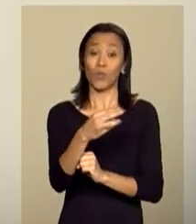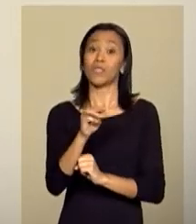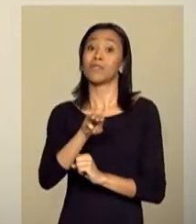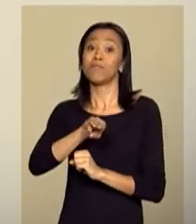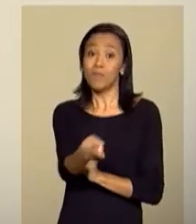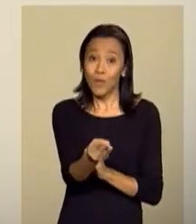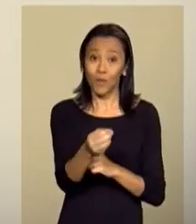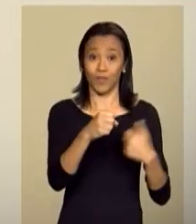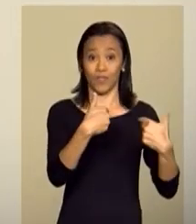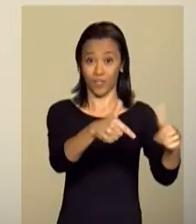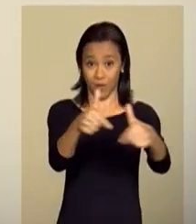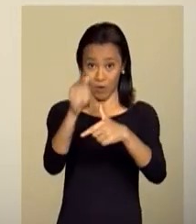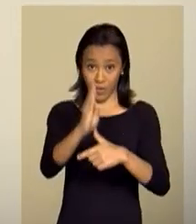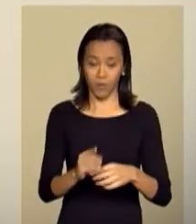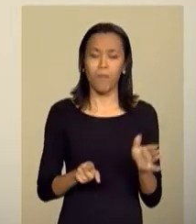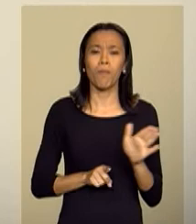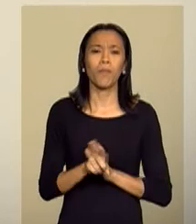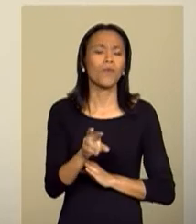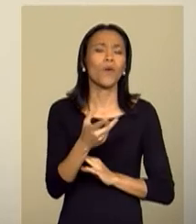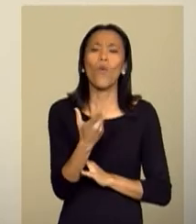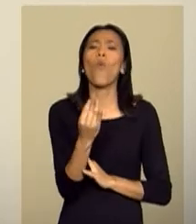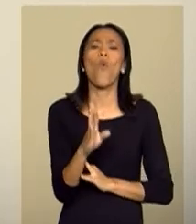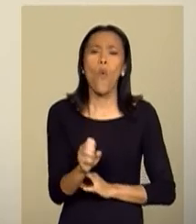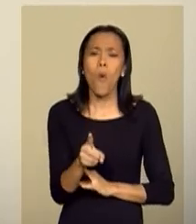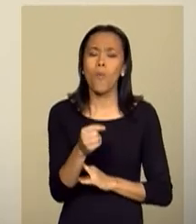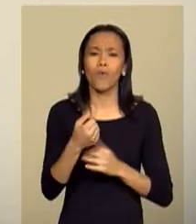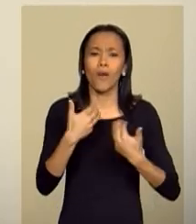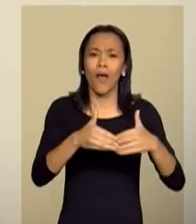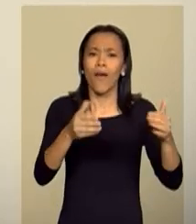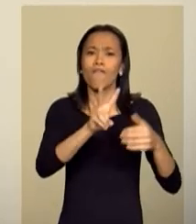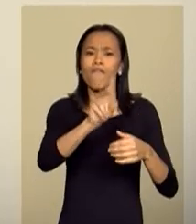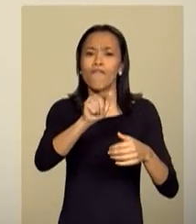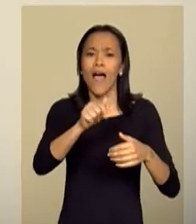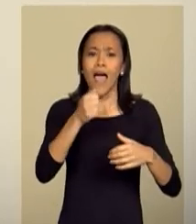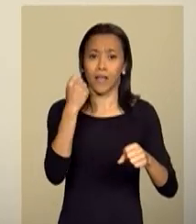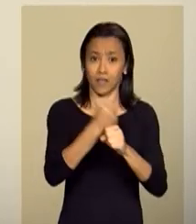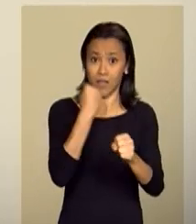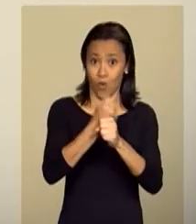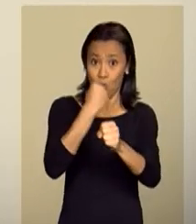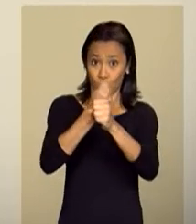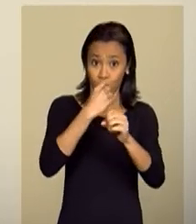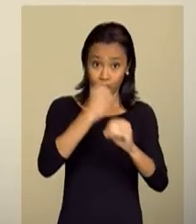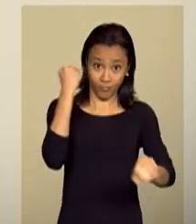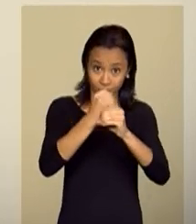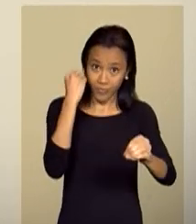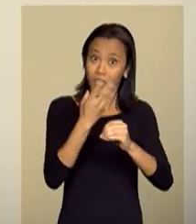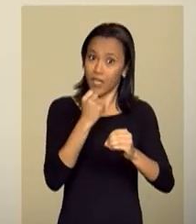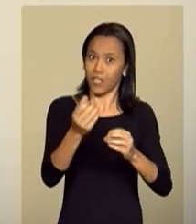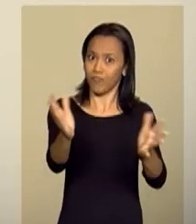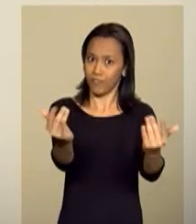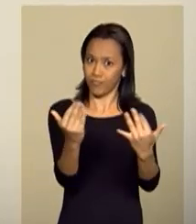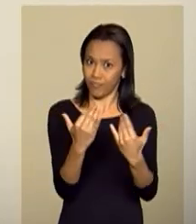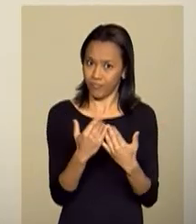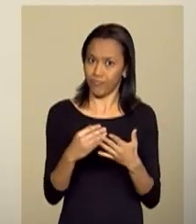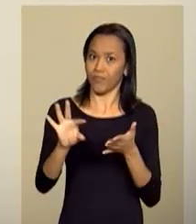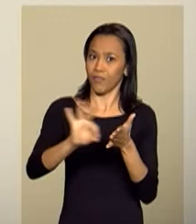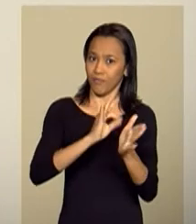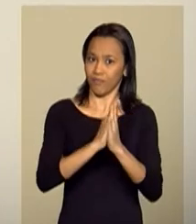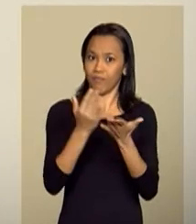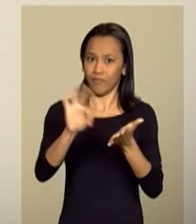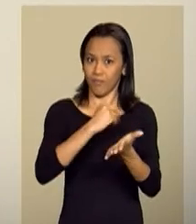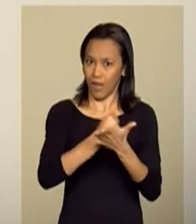Brasil Presidente Agora conta pra gente como está a criação de vagas na construção civil que é um setor que emprega muita gente veja